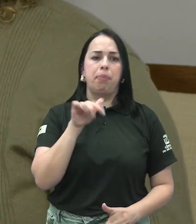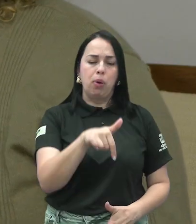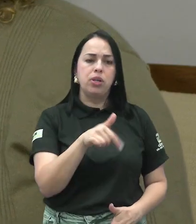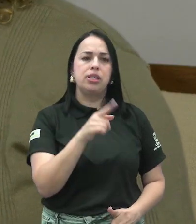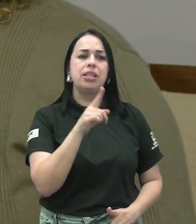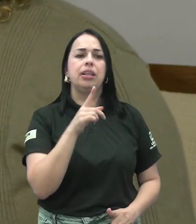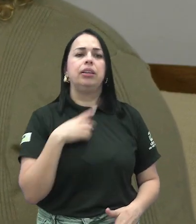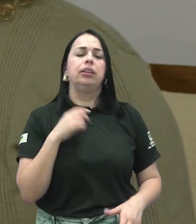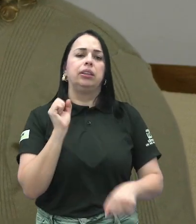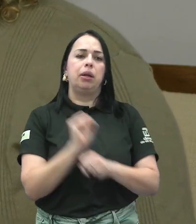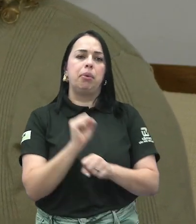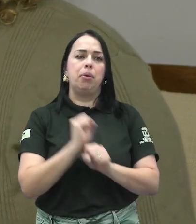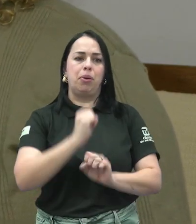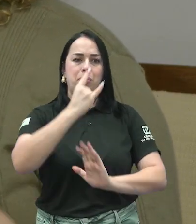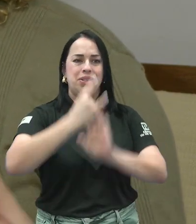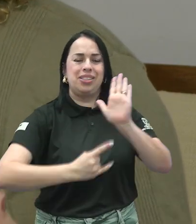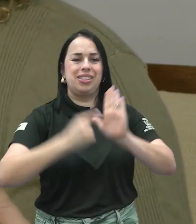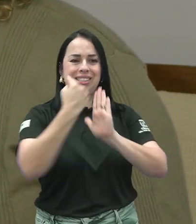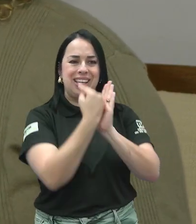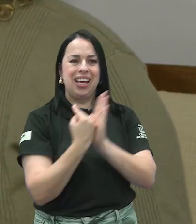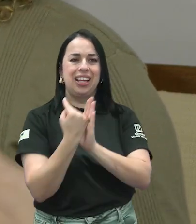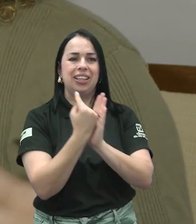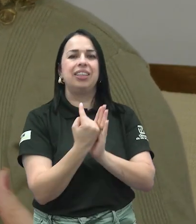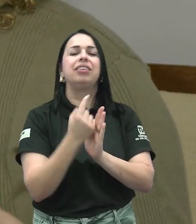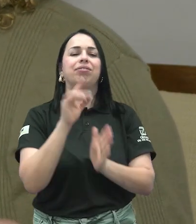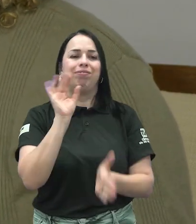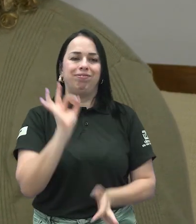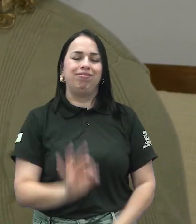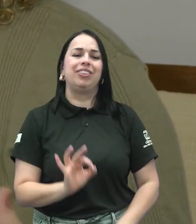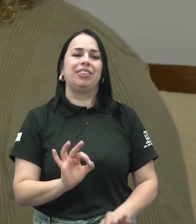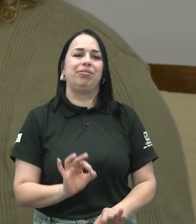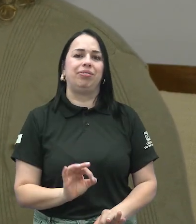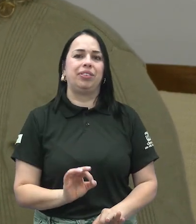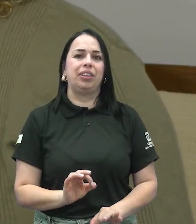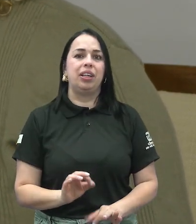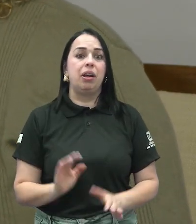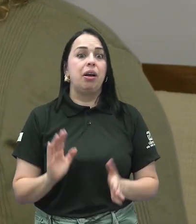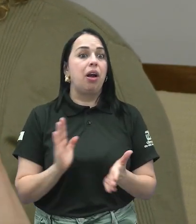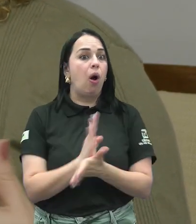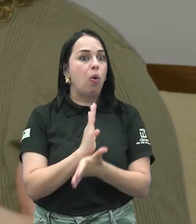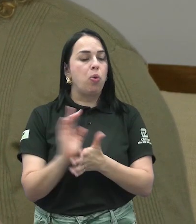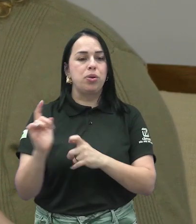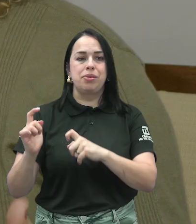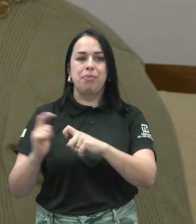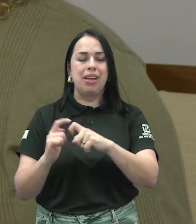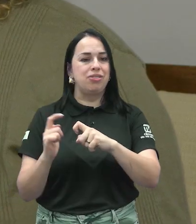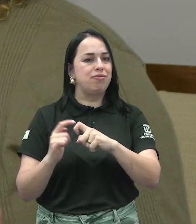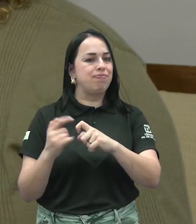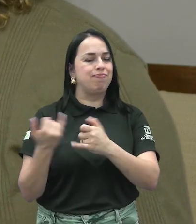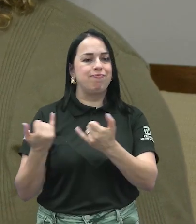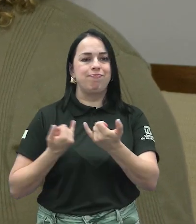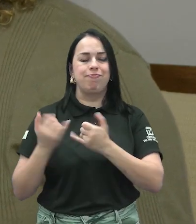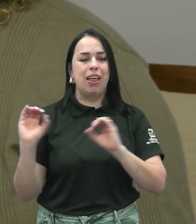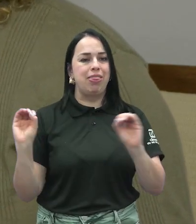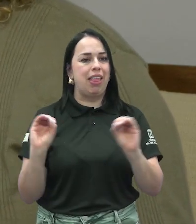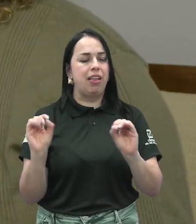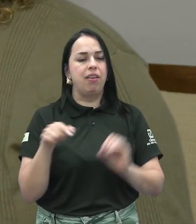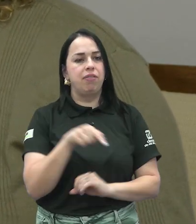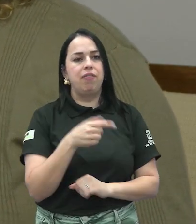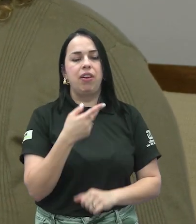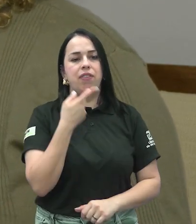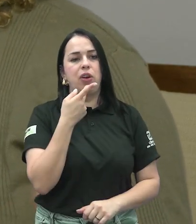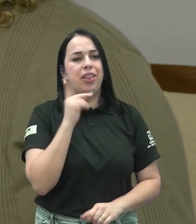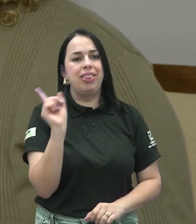dias saiu o resultado para nossa surpresa e para surpresa dos médicos, era positivo, porque muitos dos médicos que estavam acompanhando o